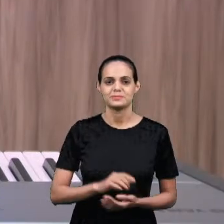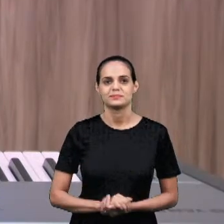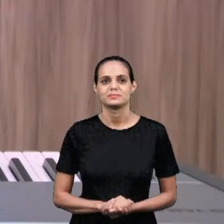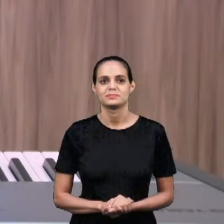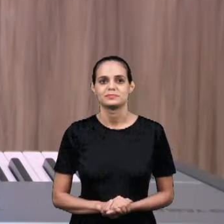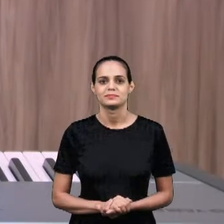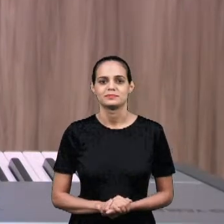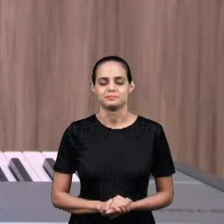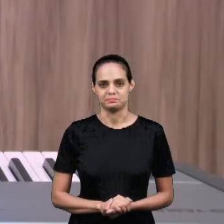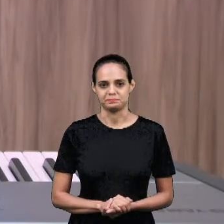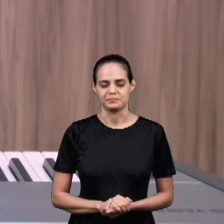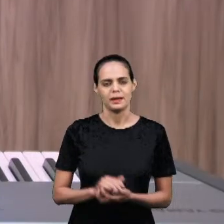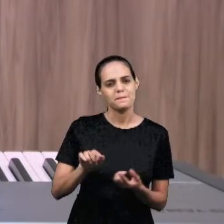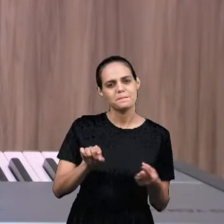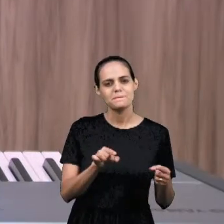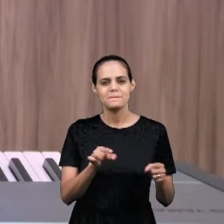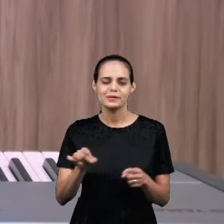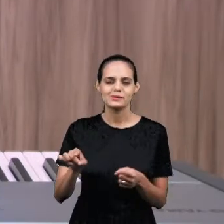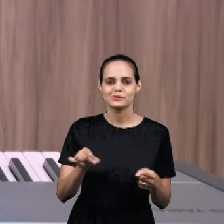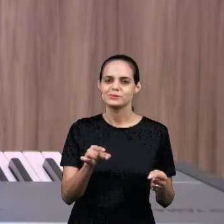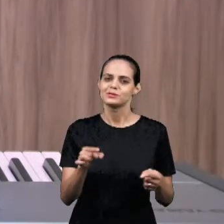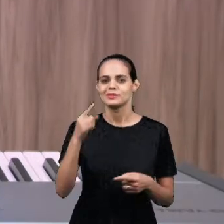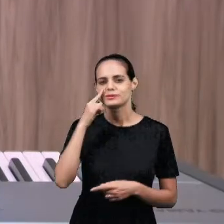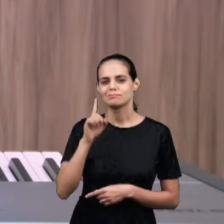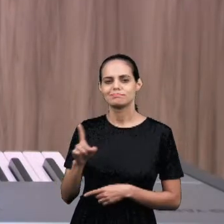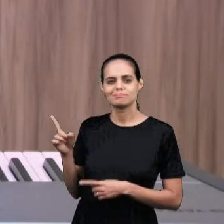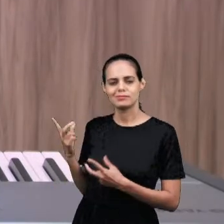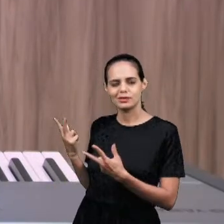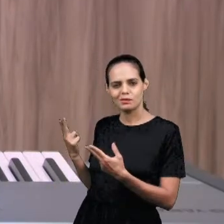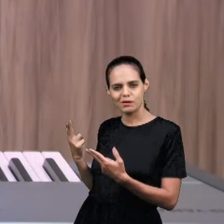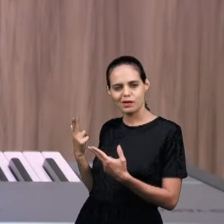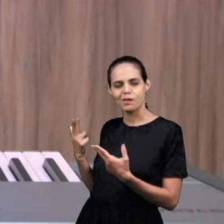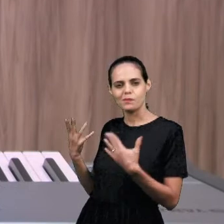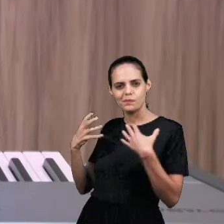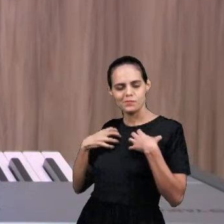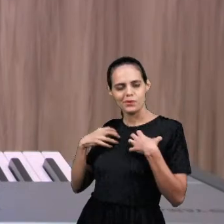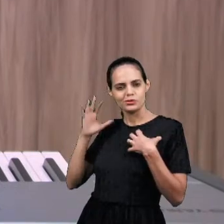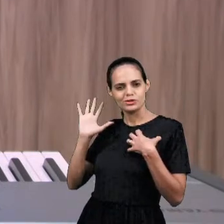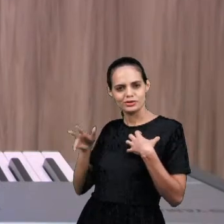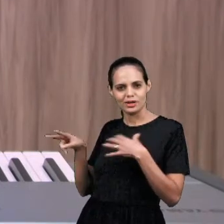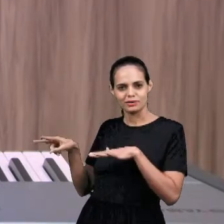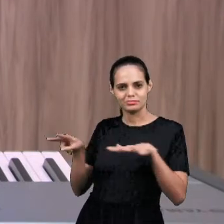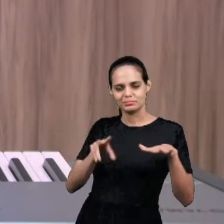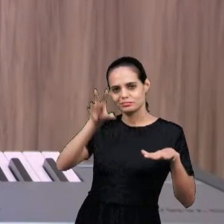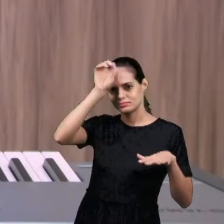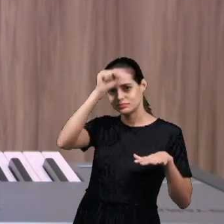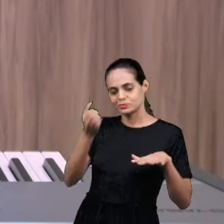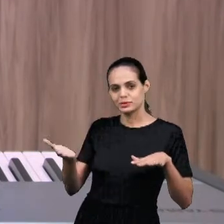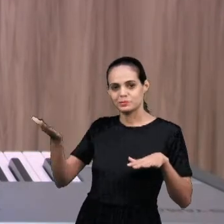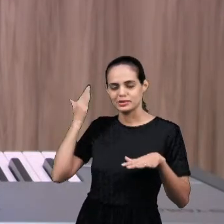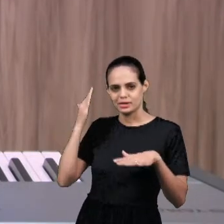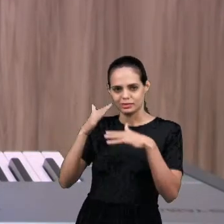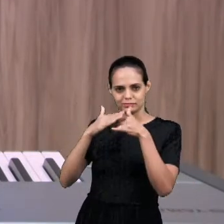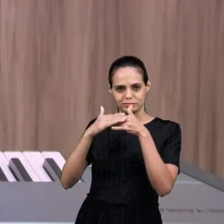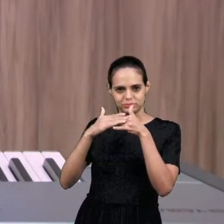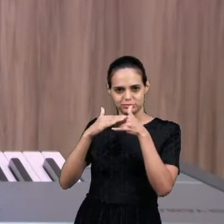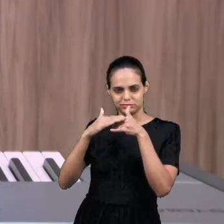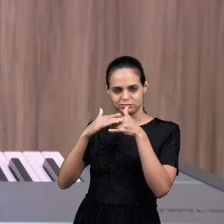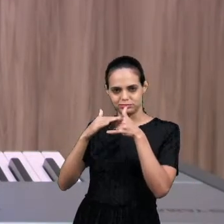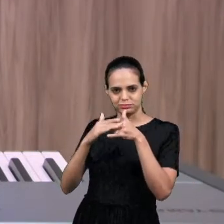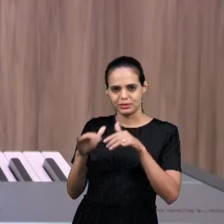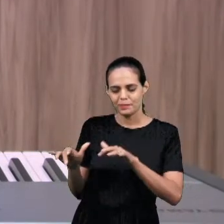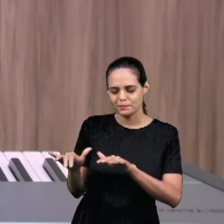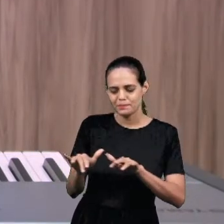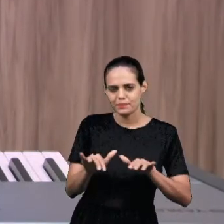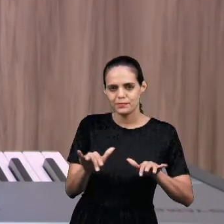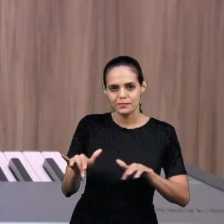A melodia está da mesma forma que nós aprendemos na semana passada para a escaleta. O dedilhado